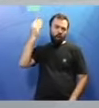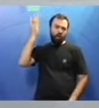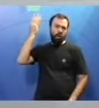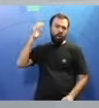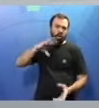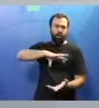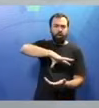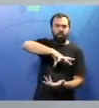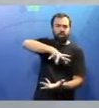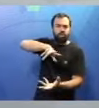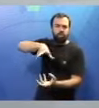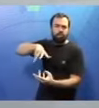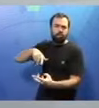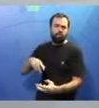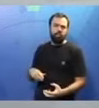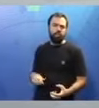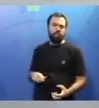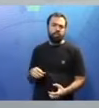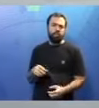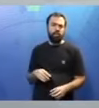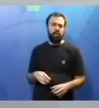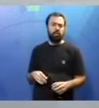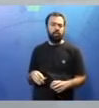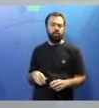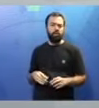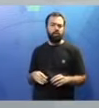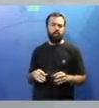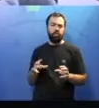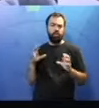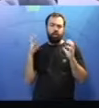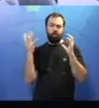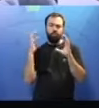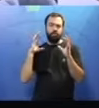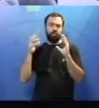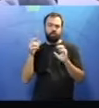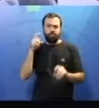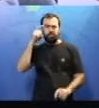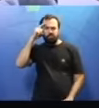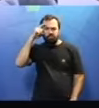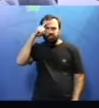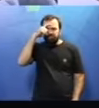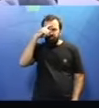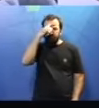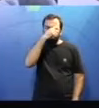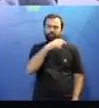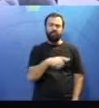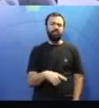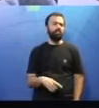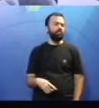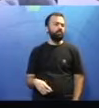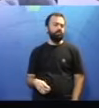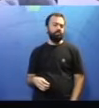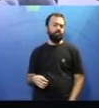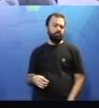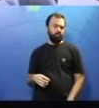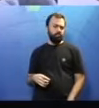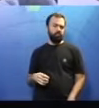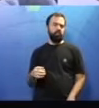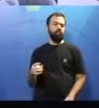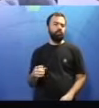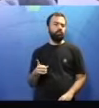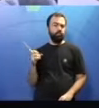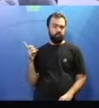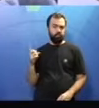eram extremas. Por isso elas são chamadas de extremófilas. Bom, são seres unicelulares,